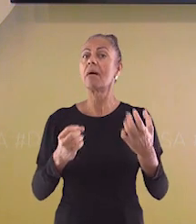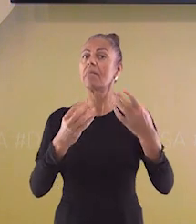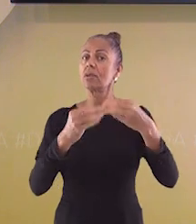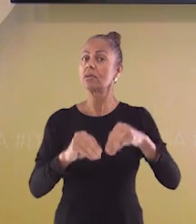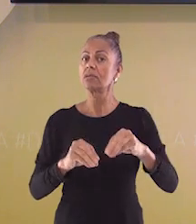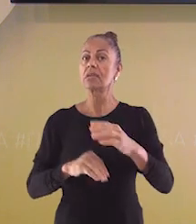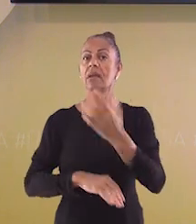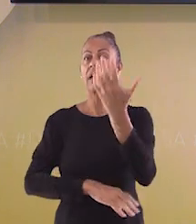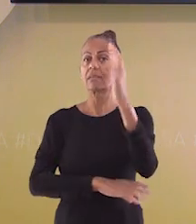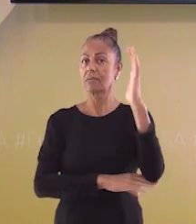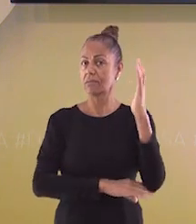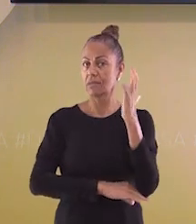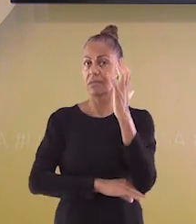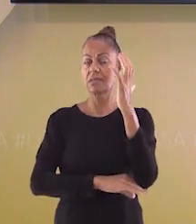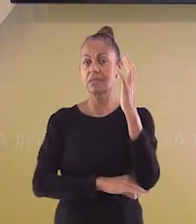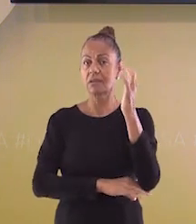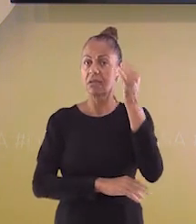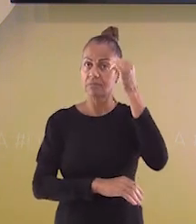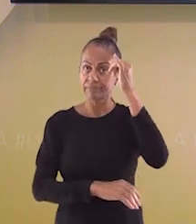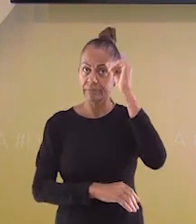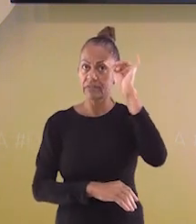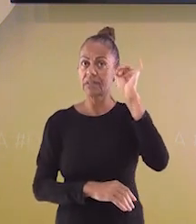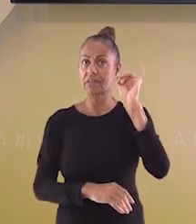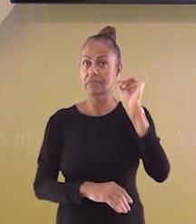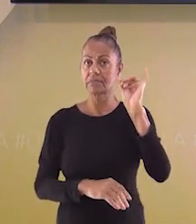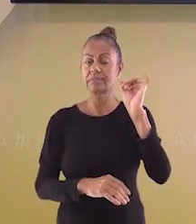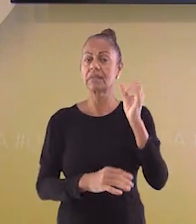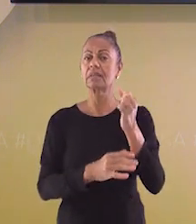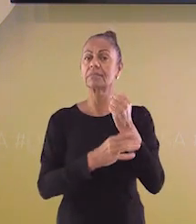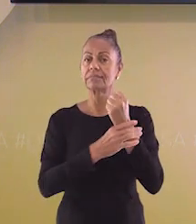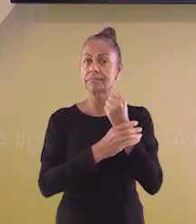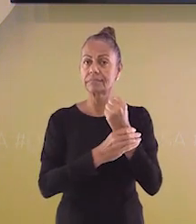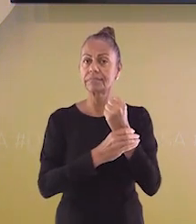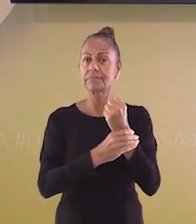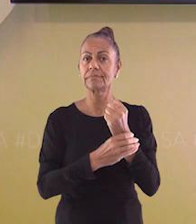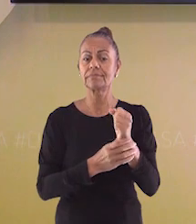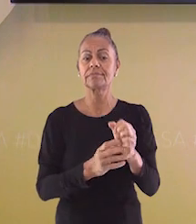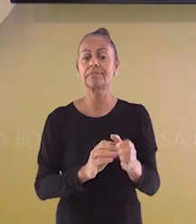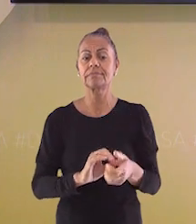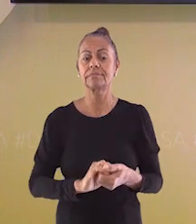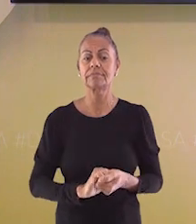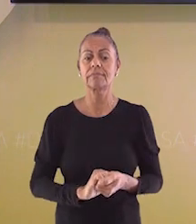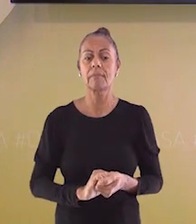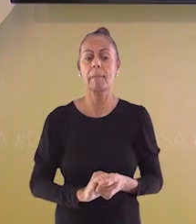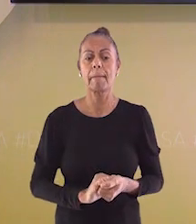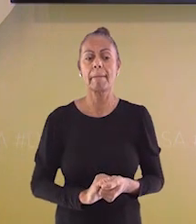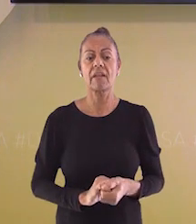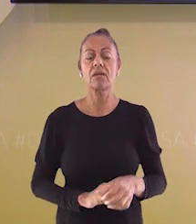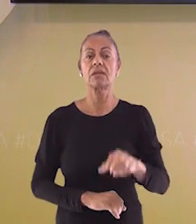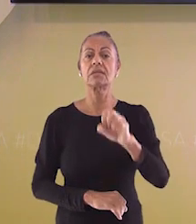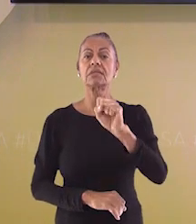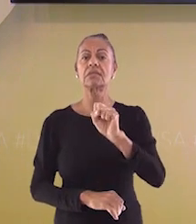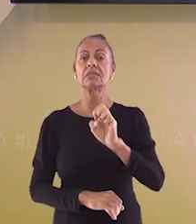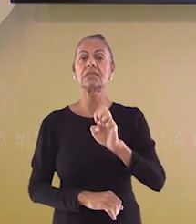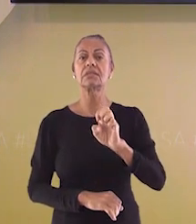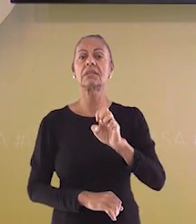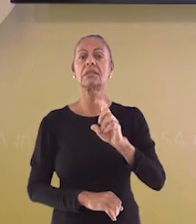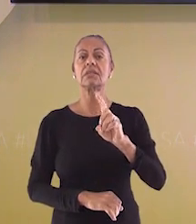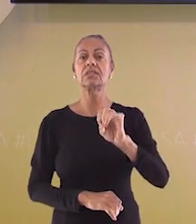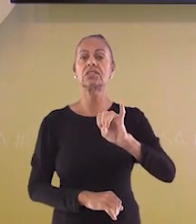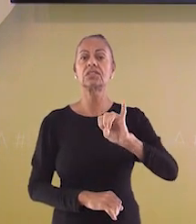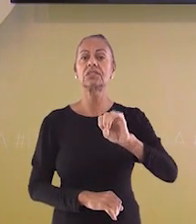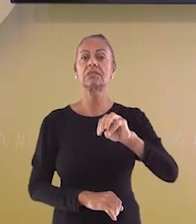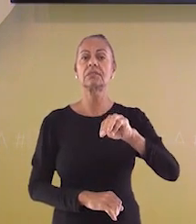mas a natureza vai sentir você fazendo intencionalmente ou por acidente. Então é melhor evitar. Sempre com segurança. Já a